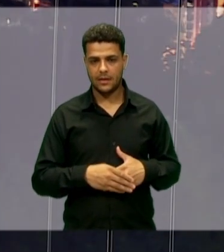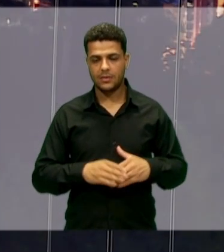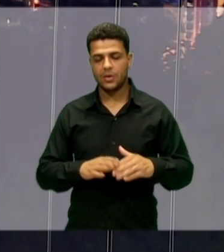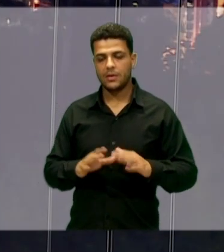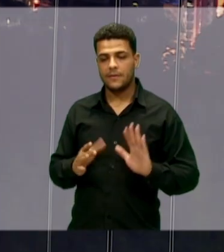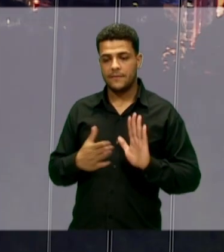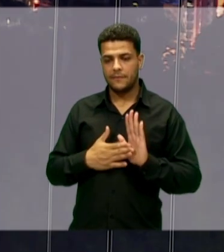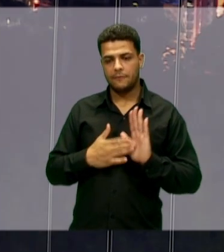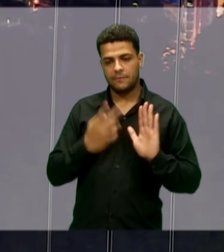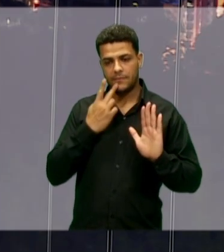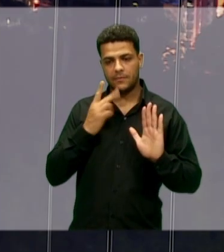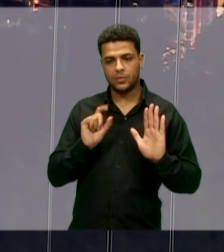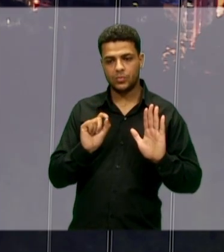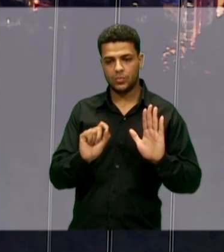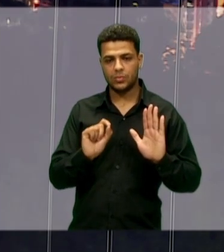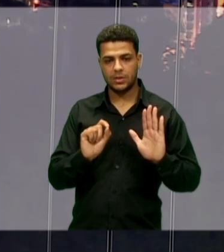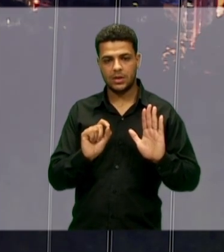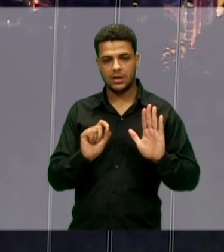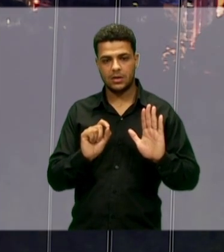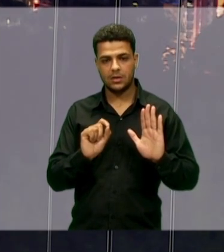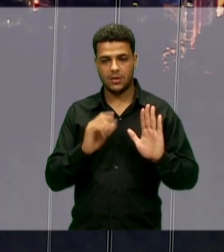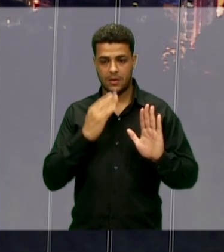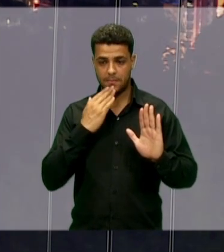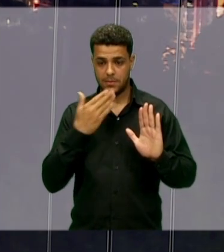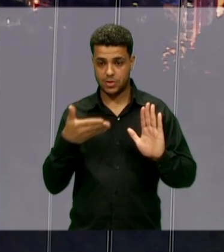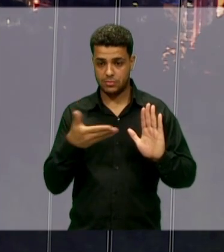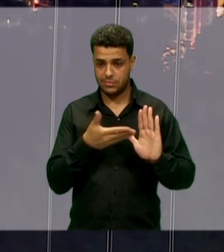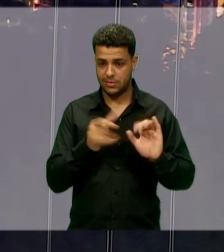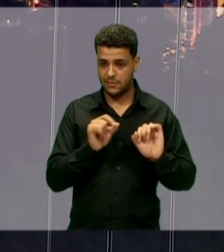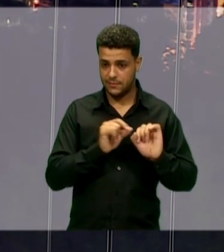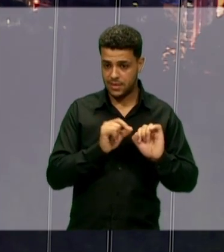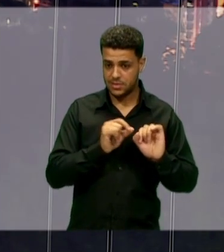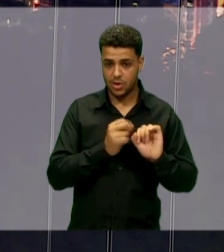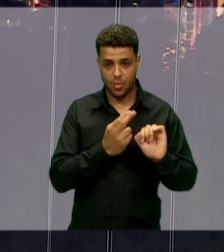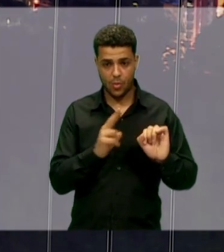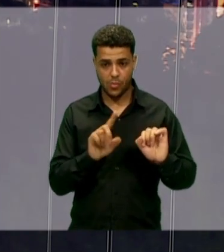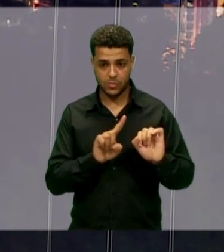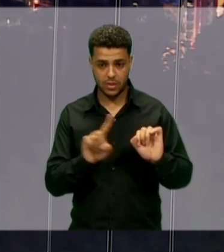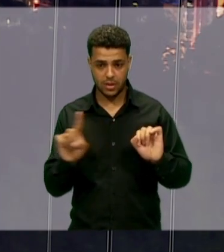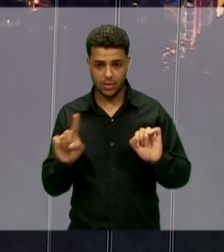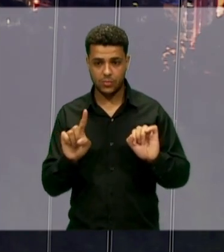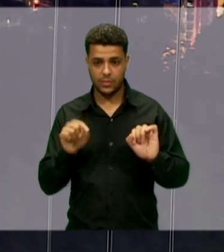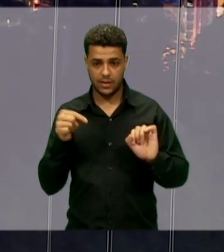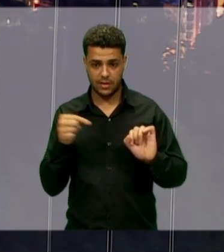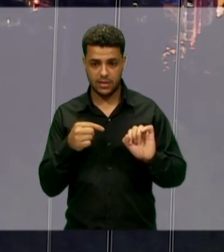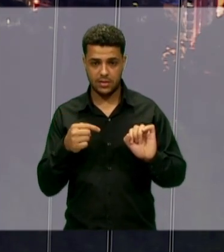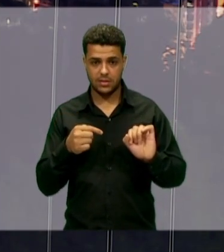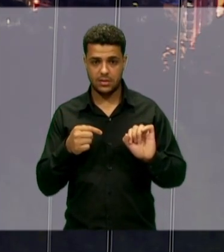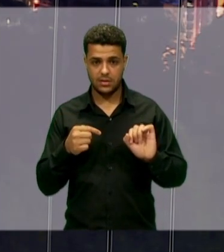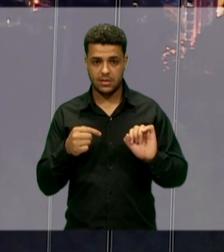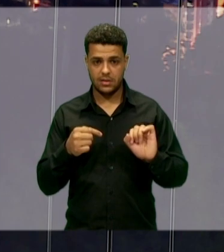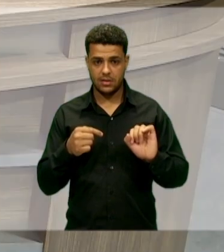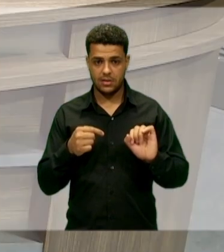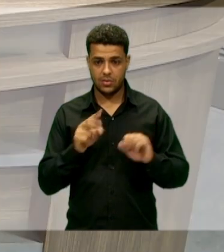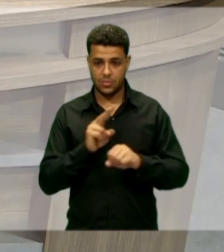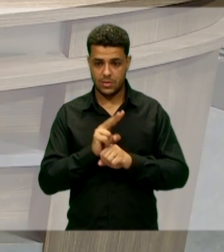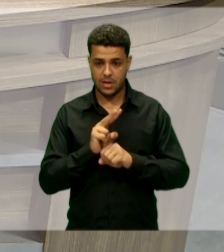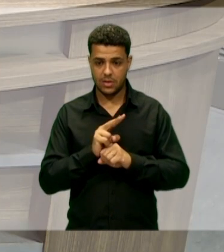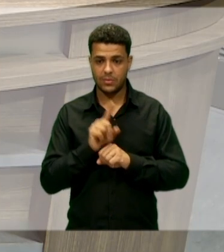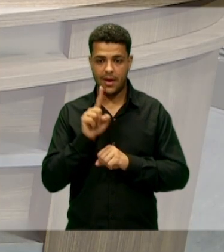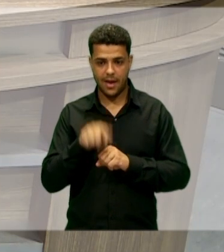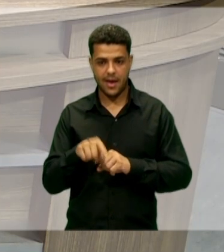Considerando aqui que a determinação de fazer ou não esse tipo de tratamento, ele é sempre do